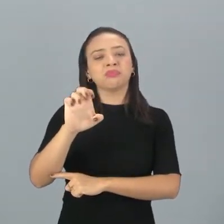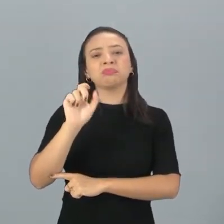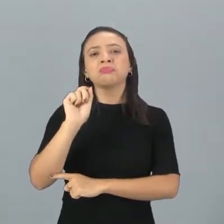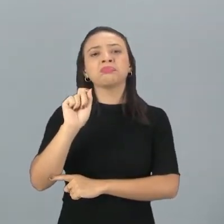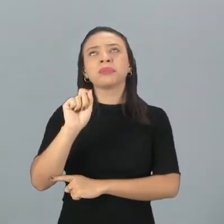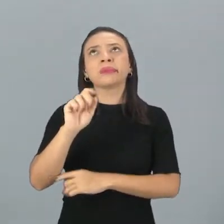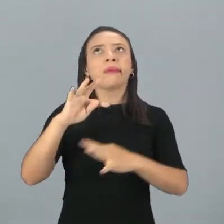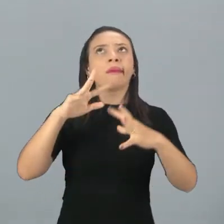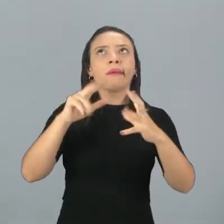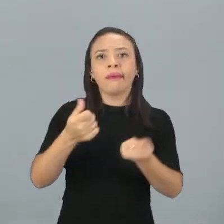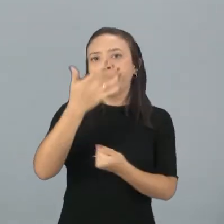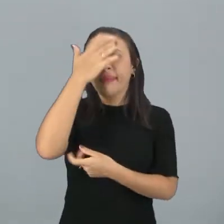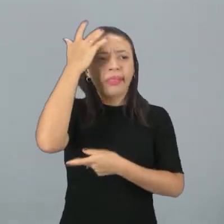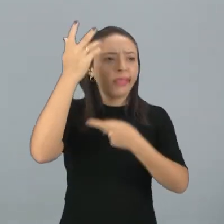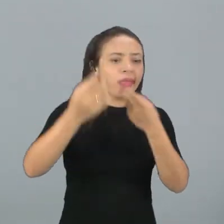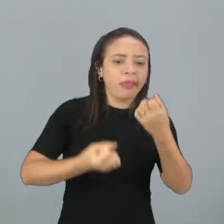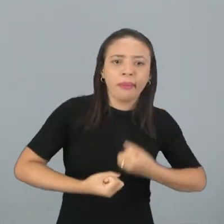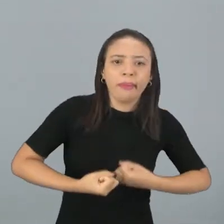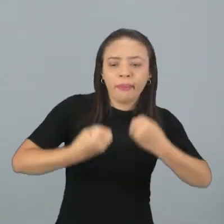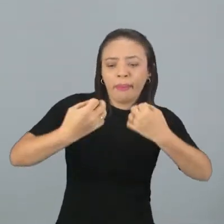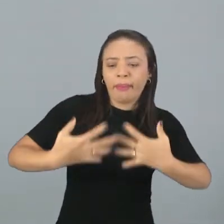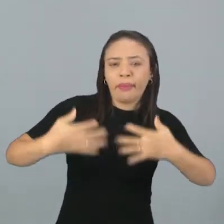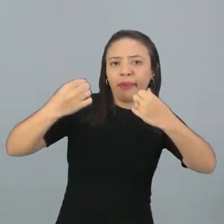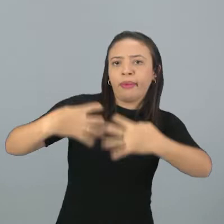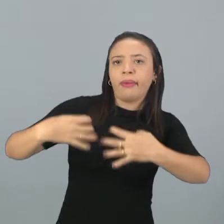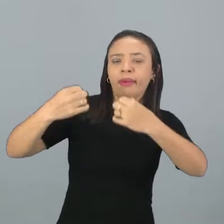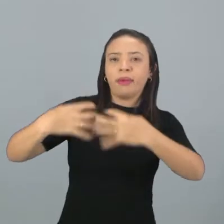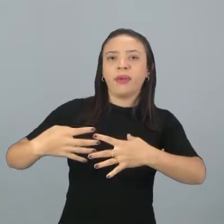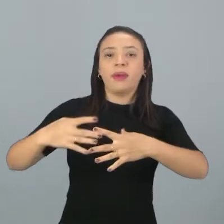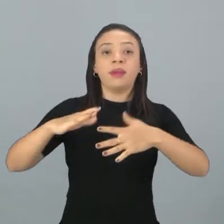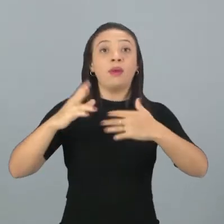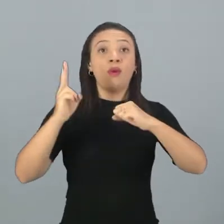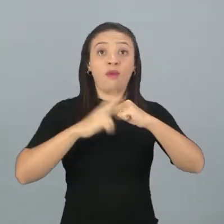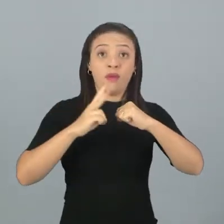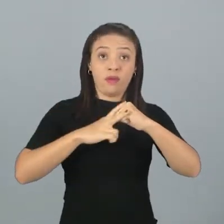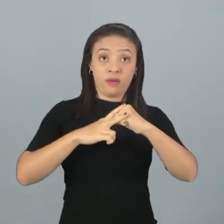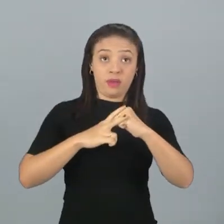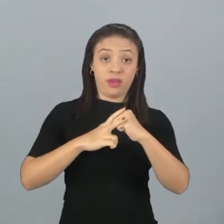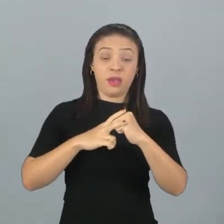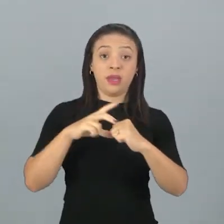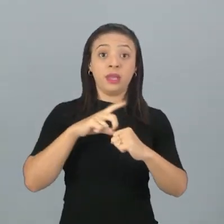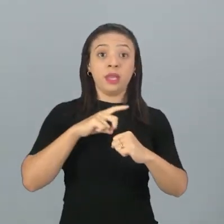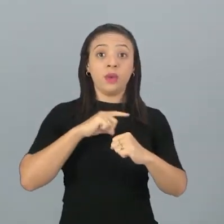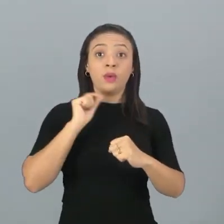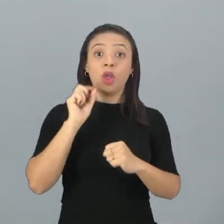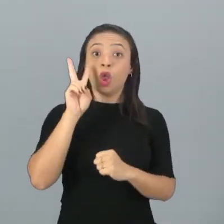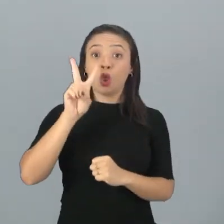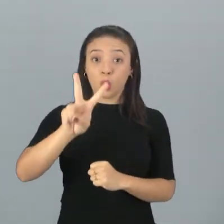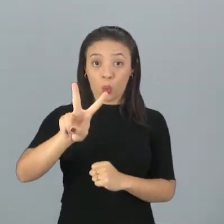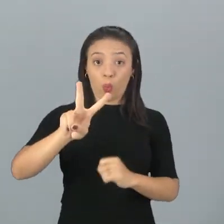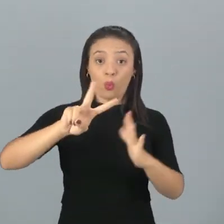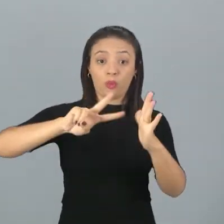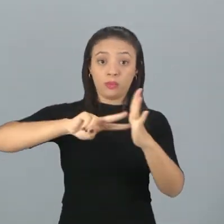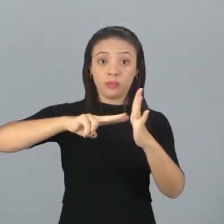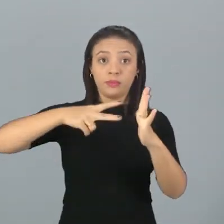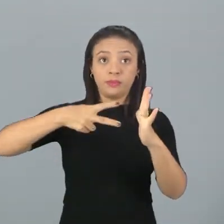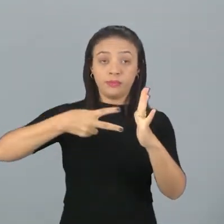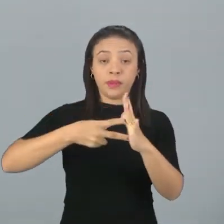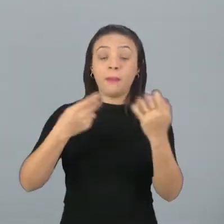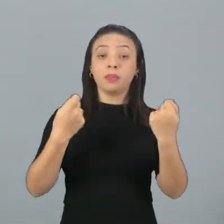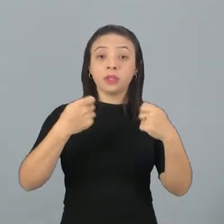verb to be que todo mundo fala, hein, pessoal? Na verdade, o verbo to be ele é um verbo ambíguo. Ele tem dois significados. Ele